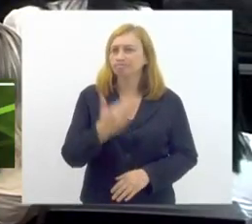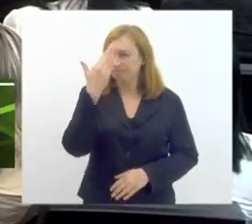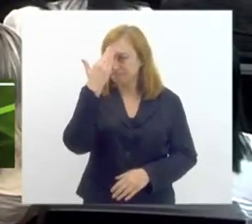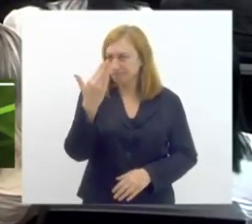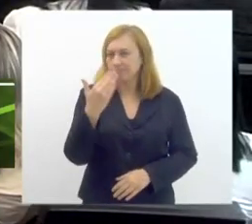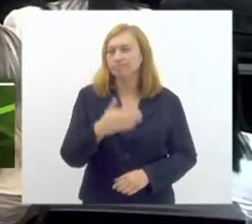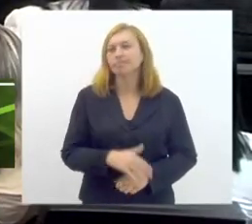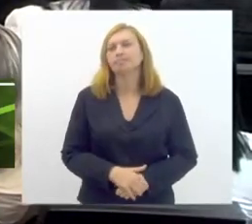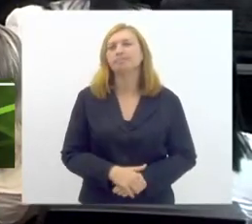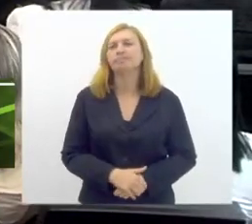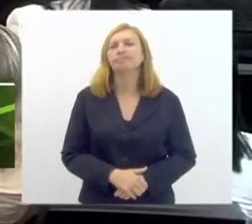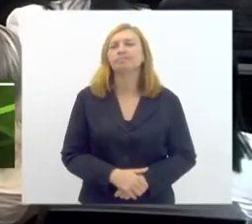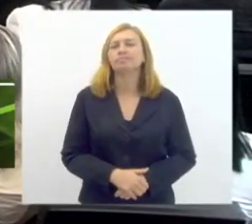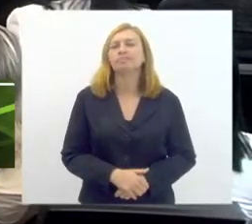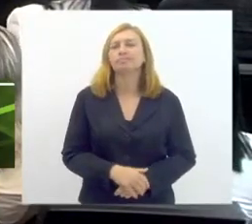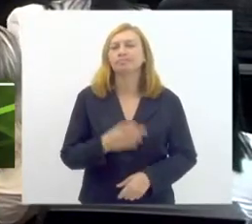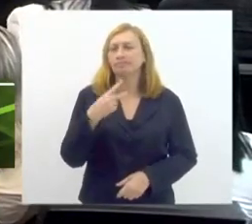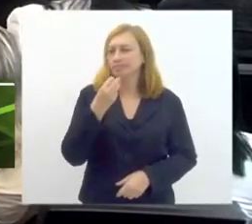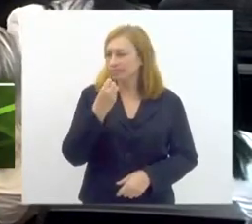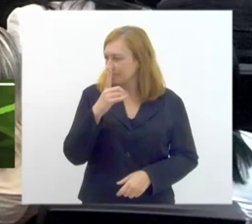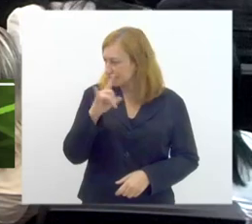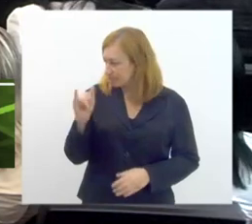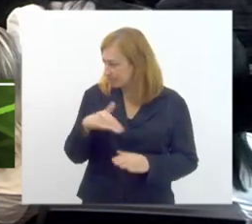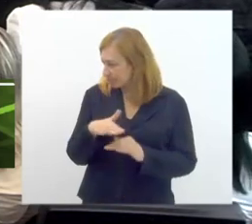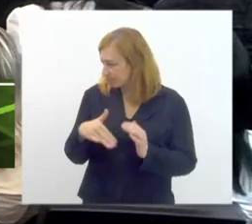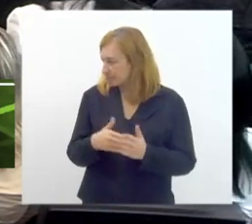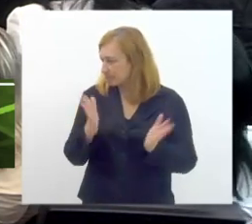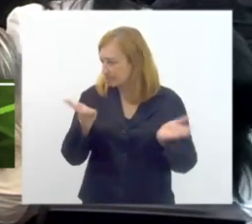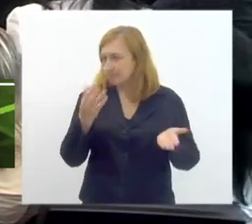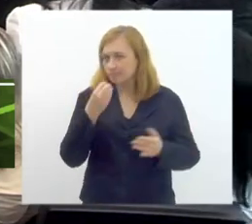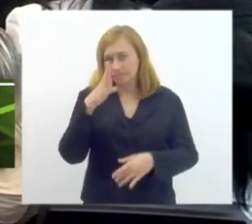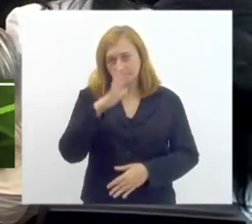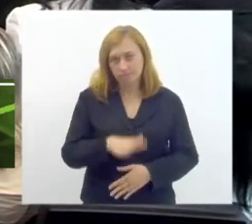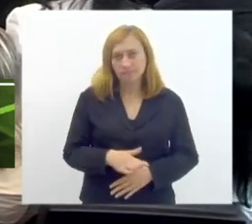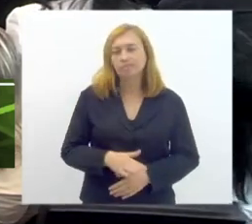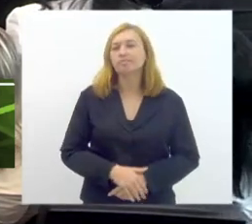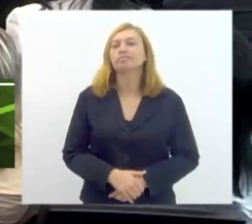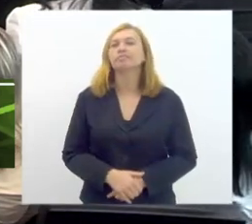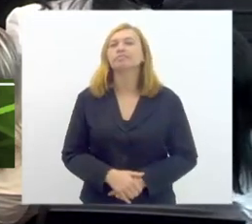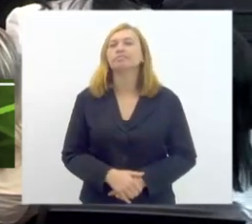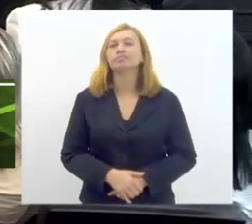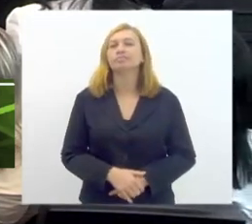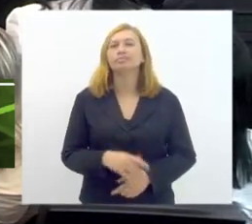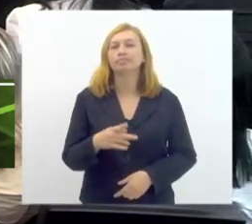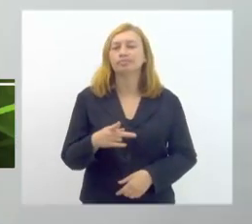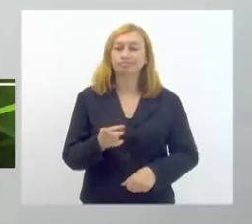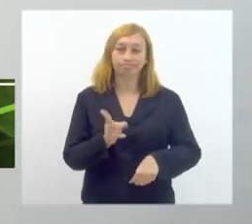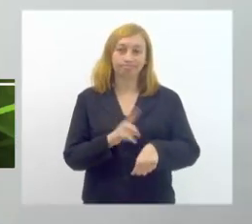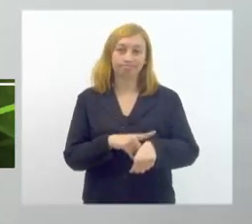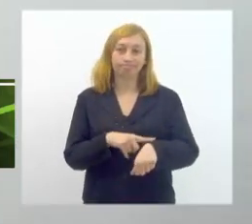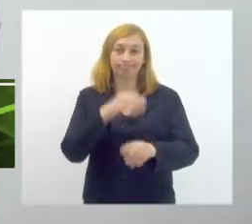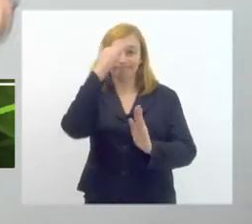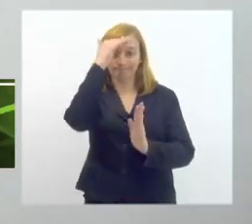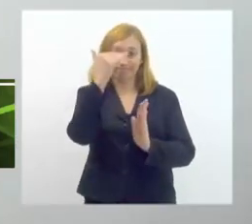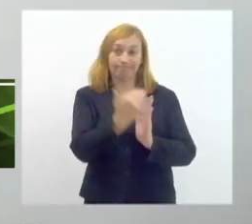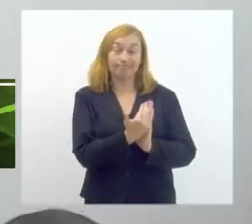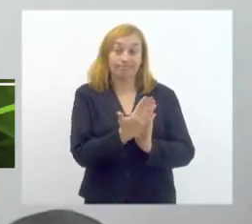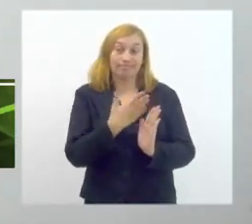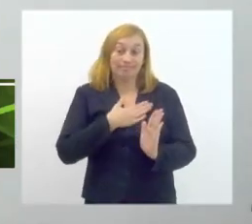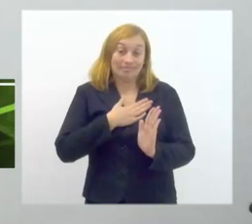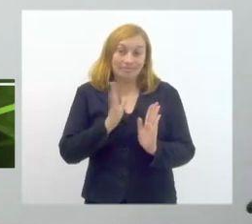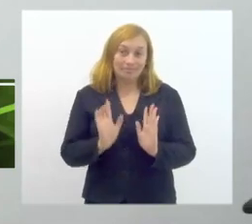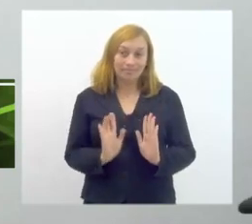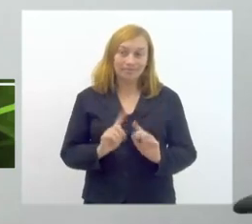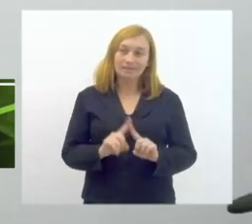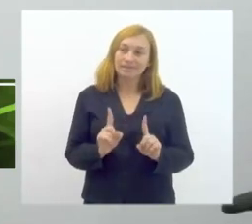amigo Ezio. Já falei bom dia a todos, agora boa tarde. Vou tentar cumprir meu prazo a risco, mas